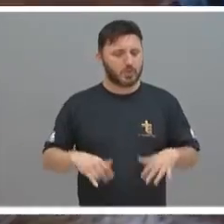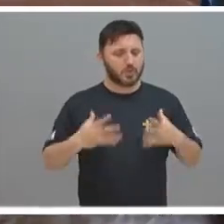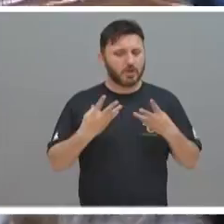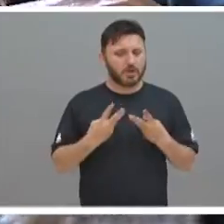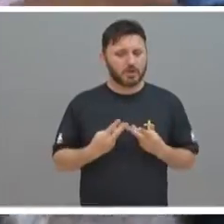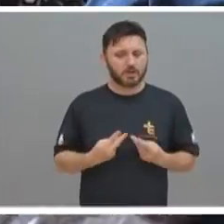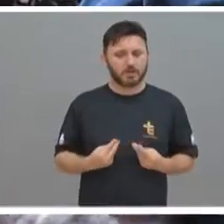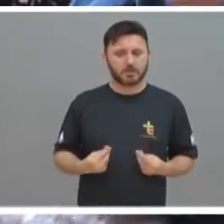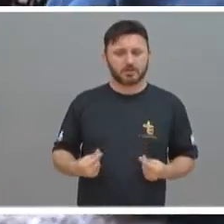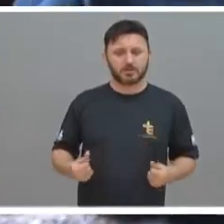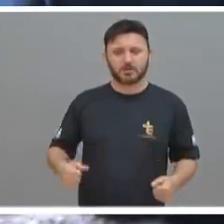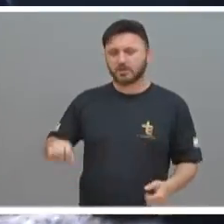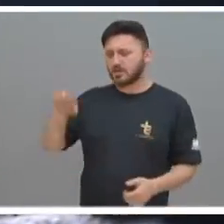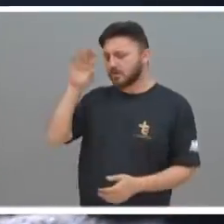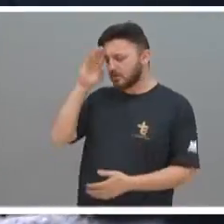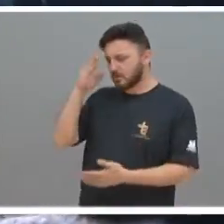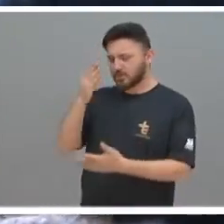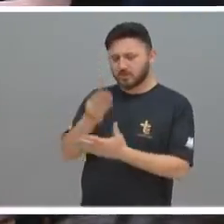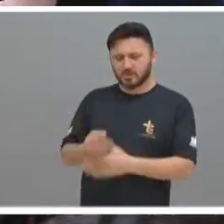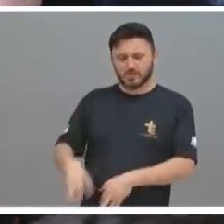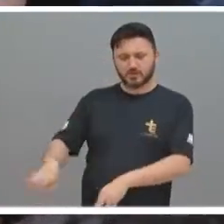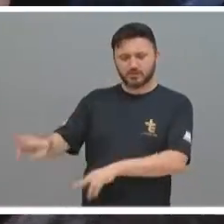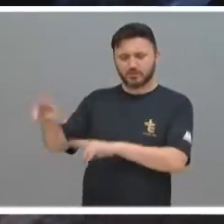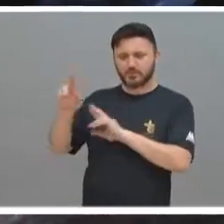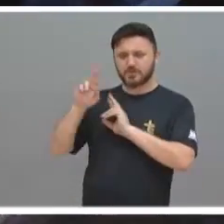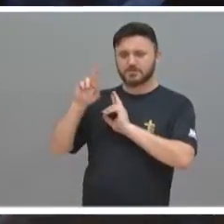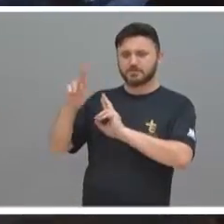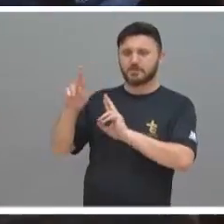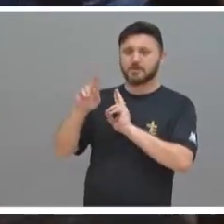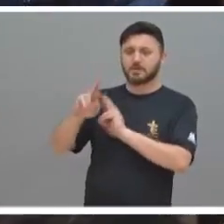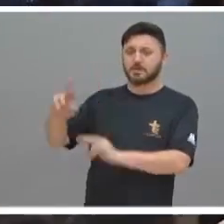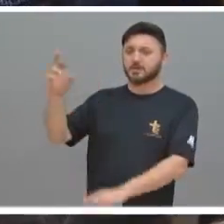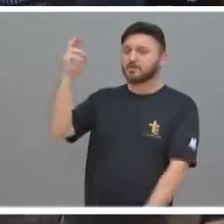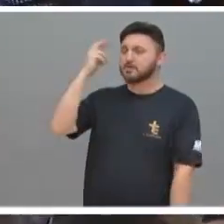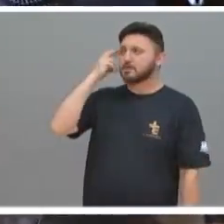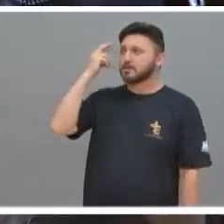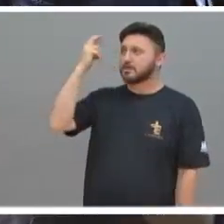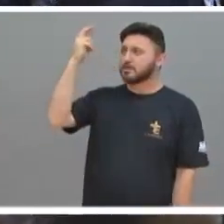Eu creio e espero, Senhor.